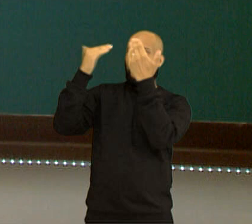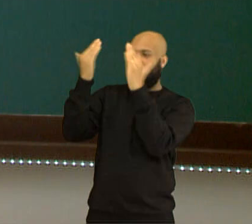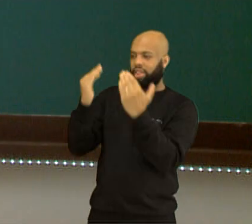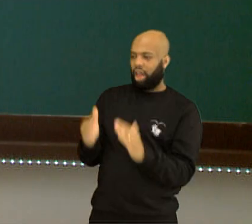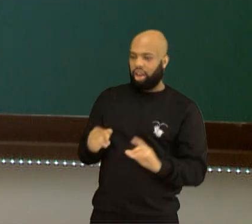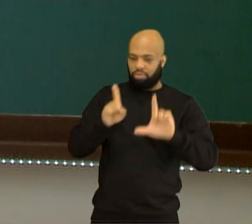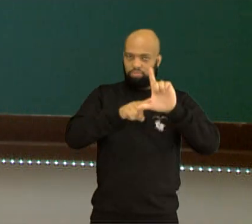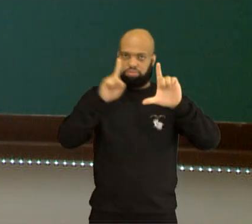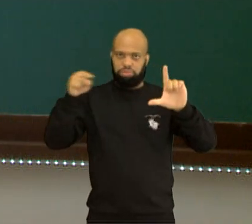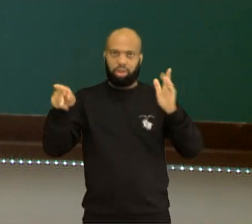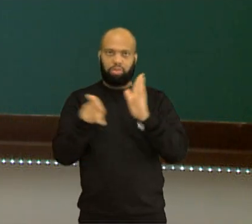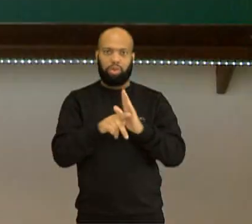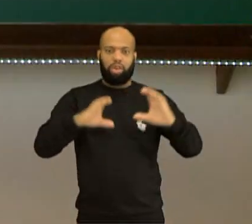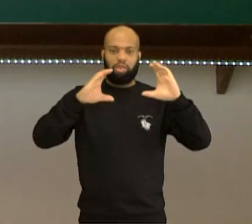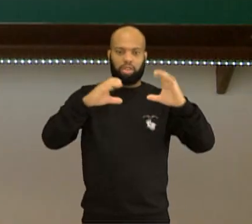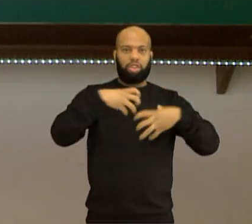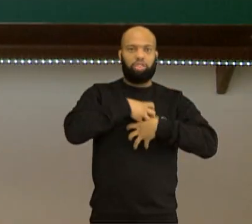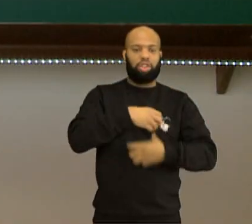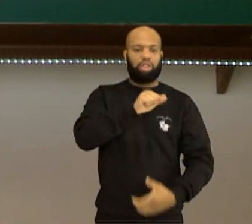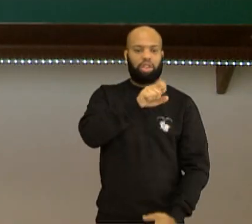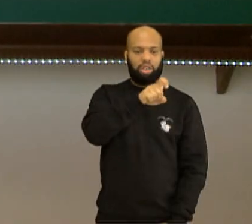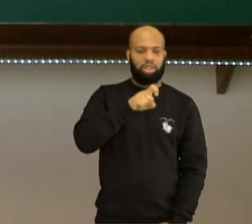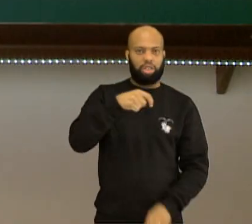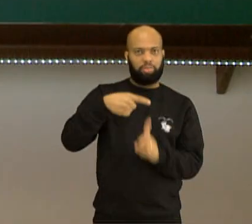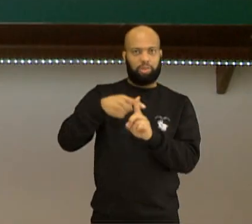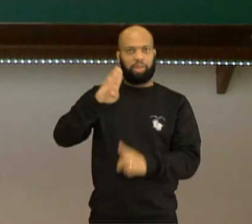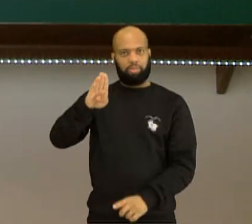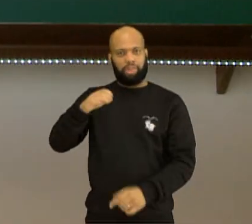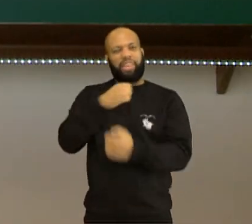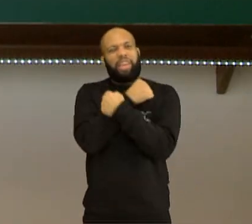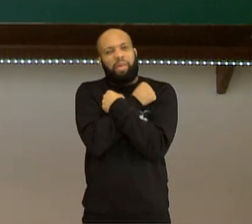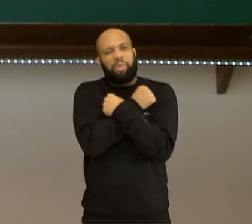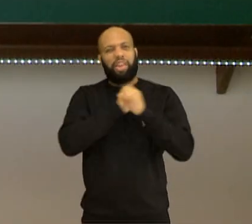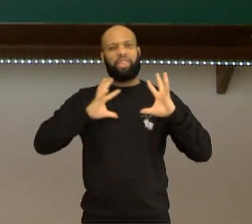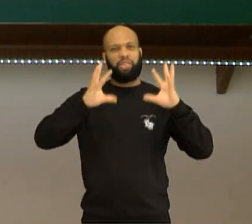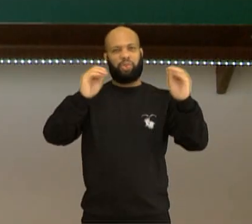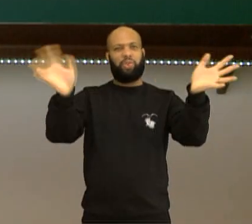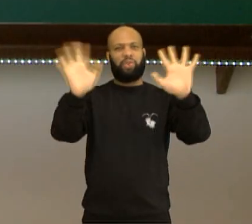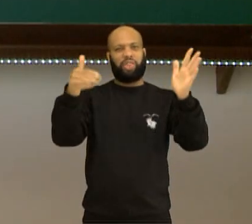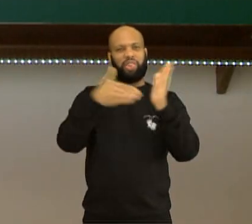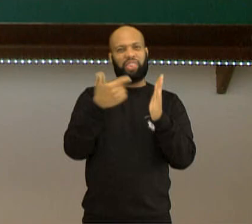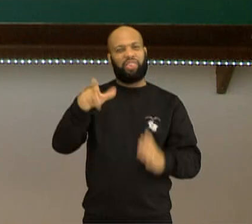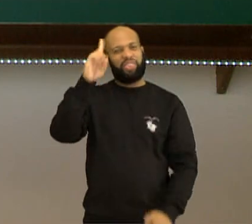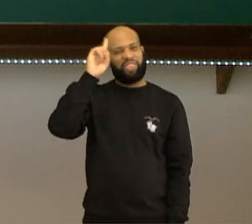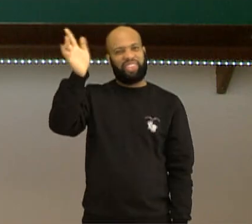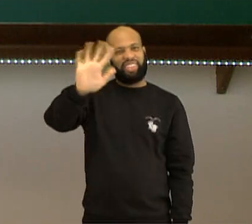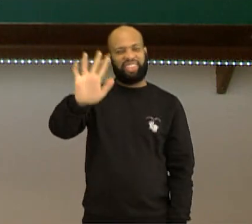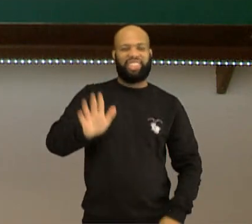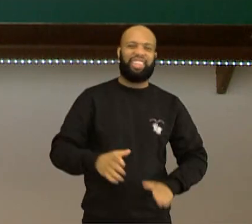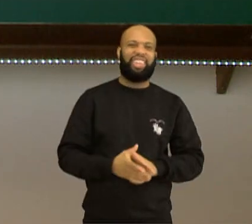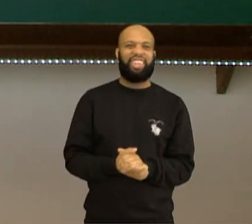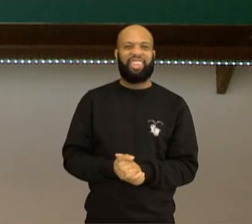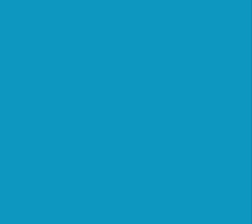da função afim, tá bom? Então, um abraço da professora e até a nossa próxima aula!